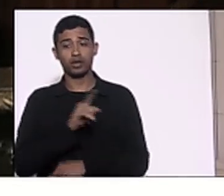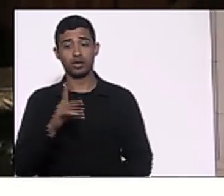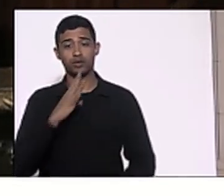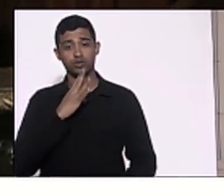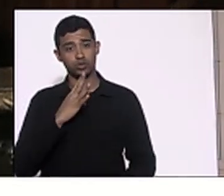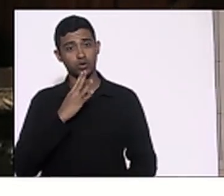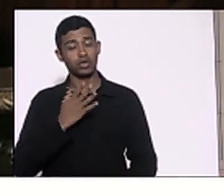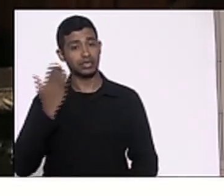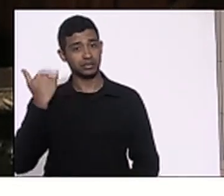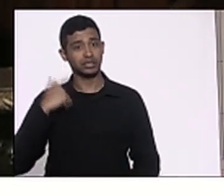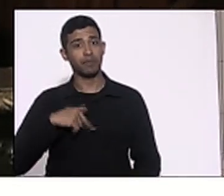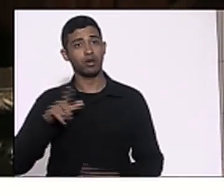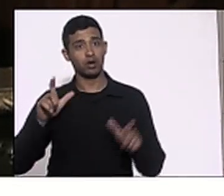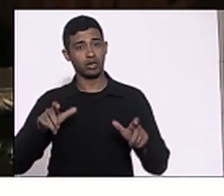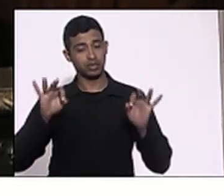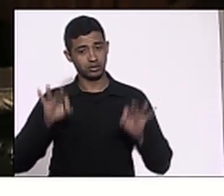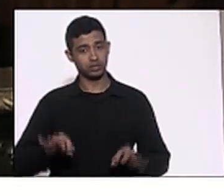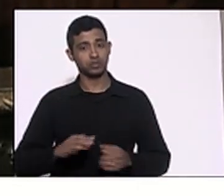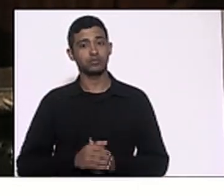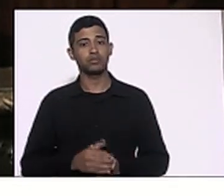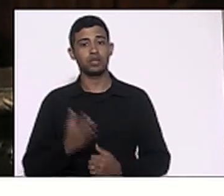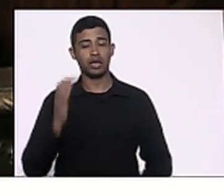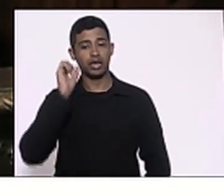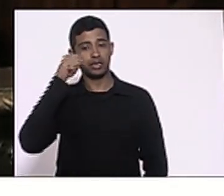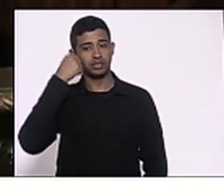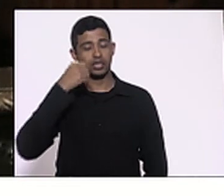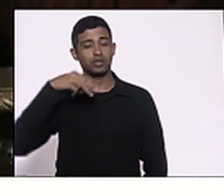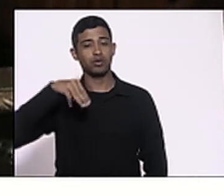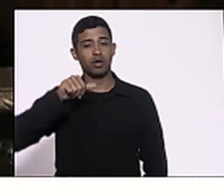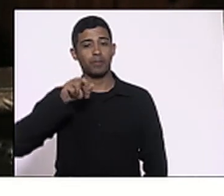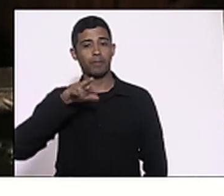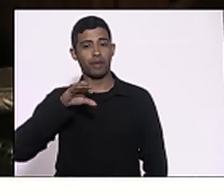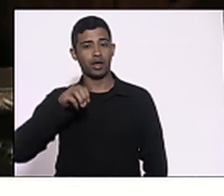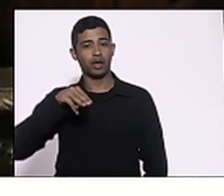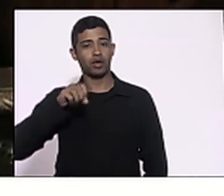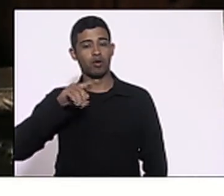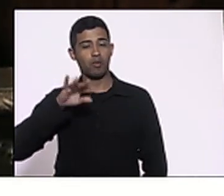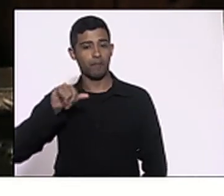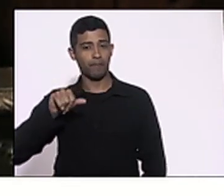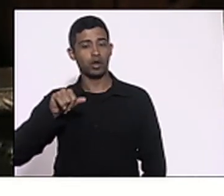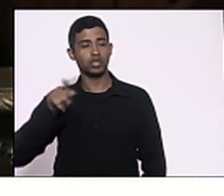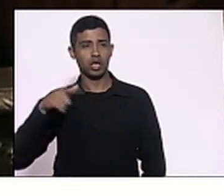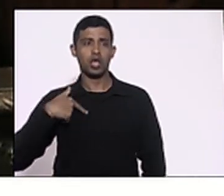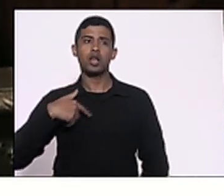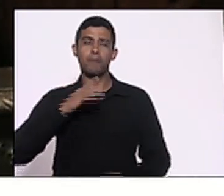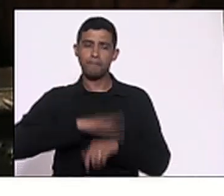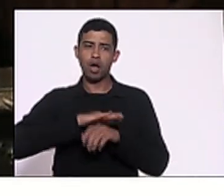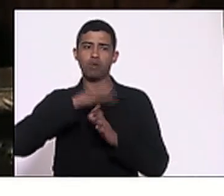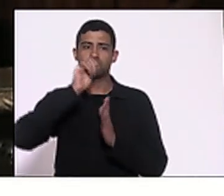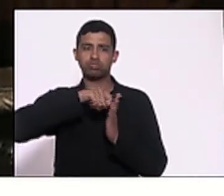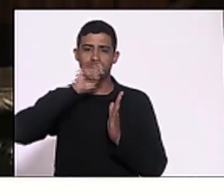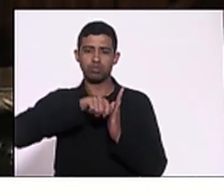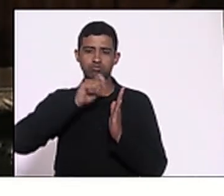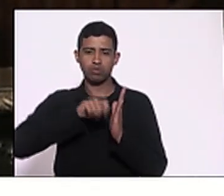de Roraima, senador Telmário Mota, que provavelmente nunca pôs os pés no Cefet